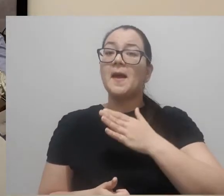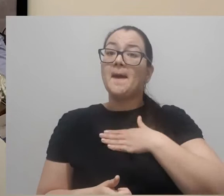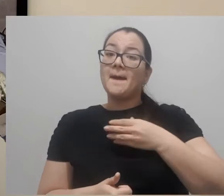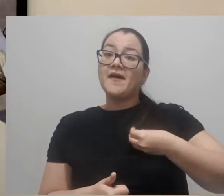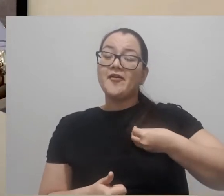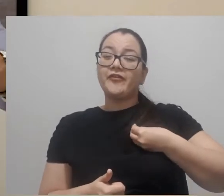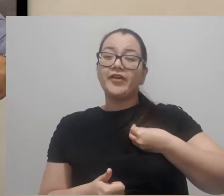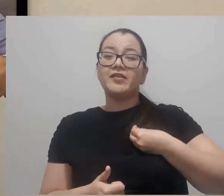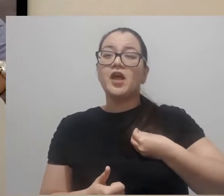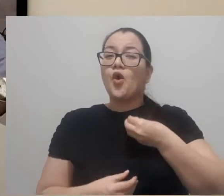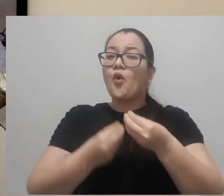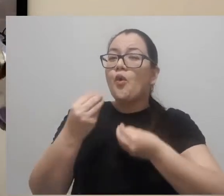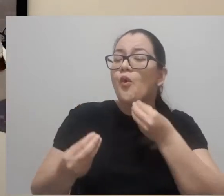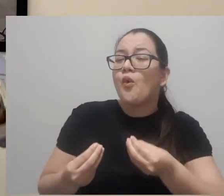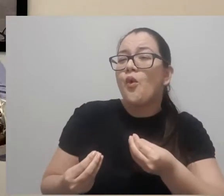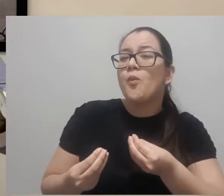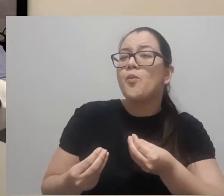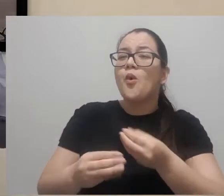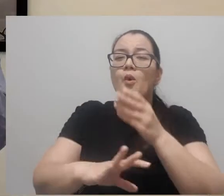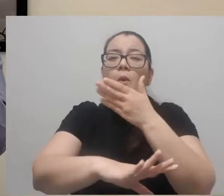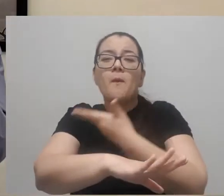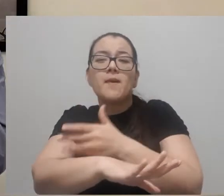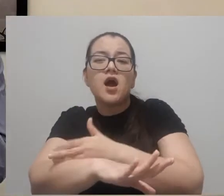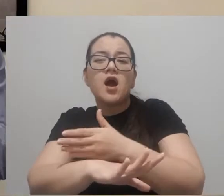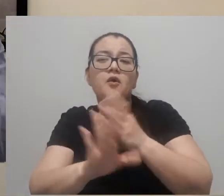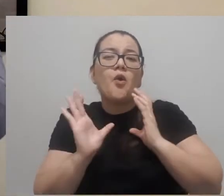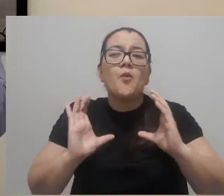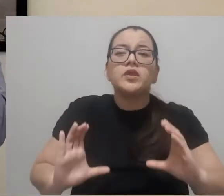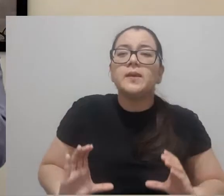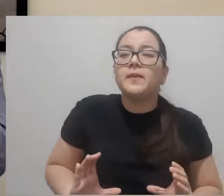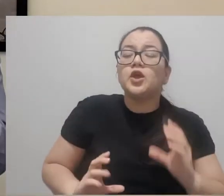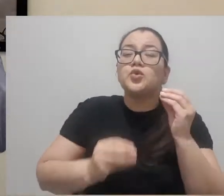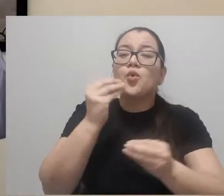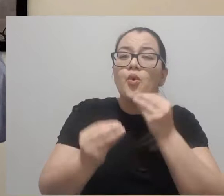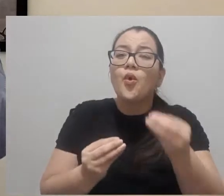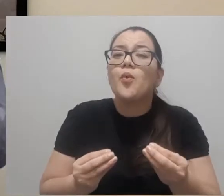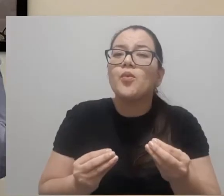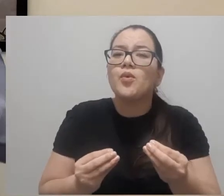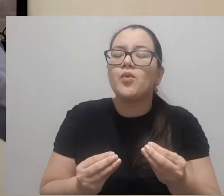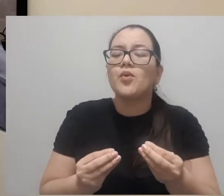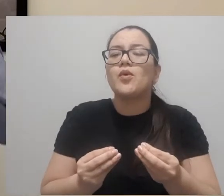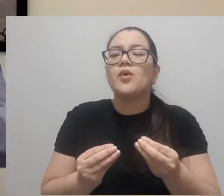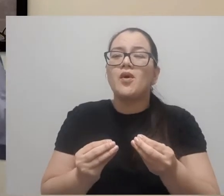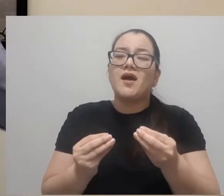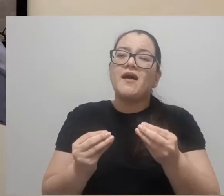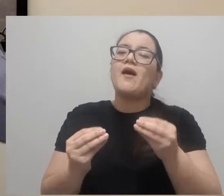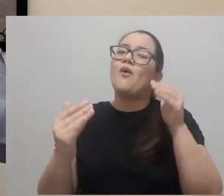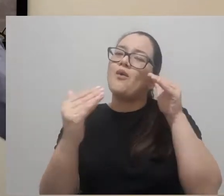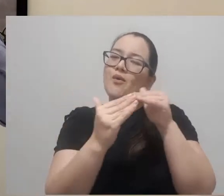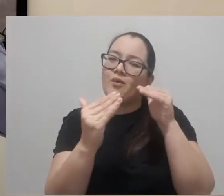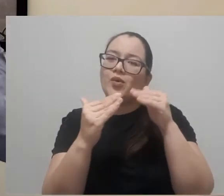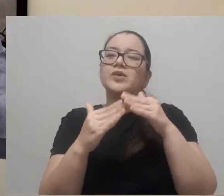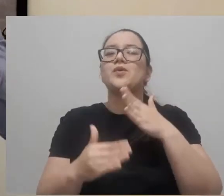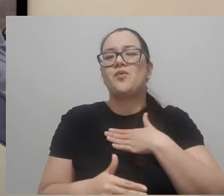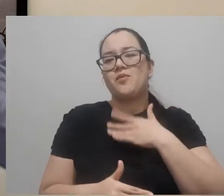minha caminhada, o meu modo de vida. Eu vivo, eu ando, eu me comporto de acordo com